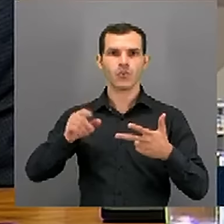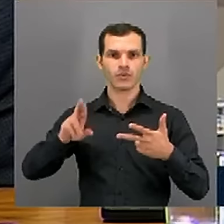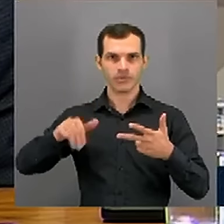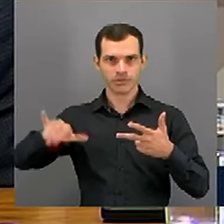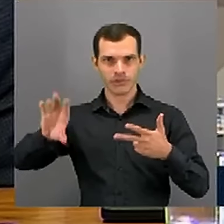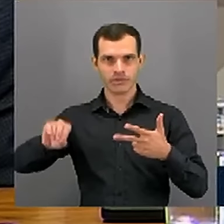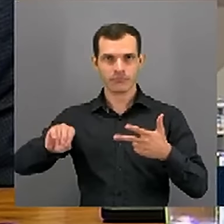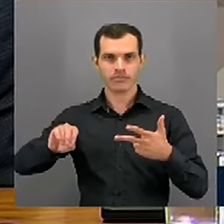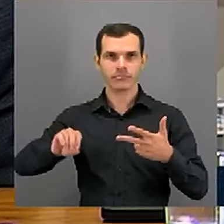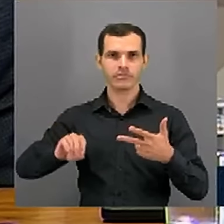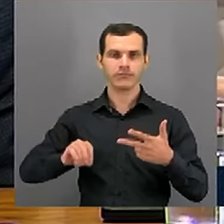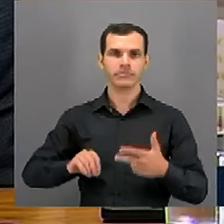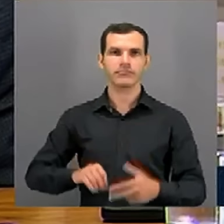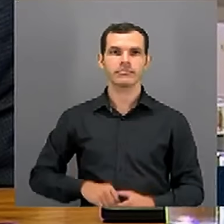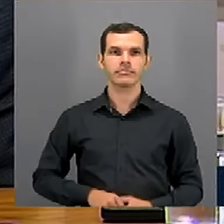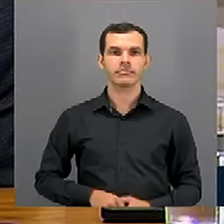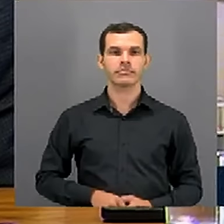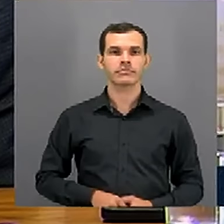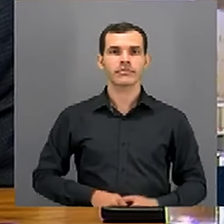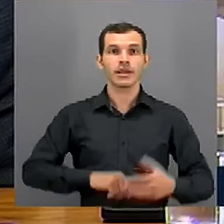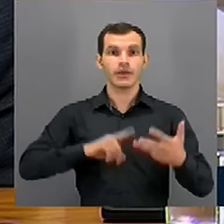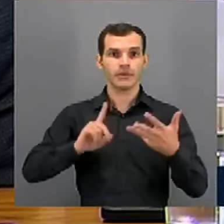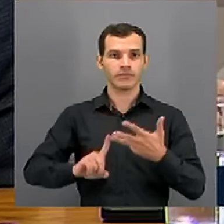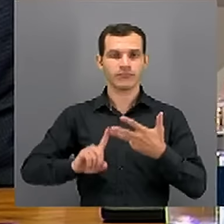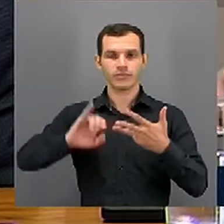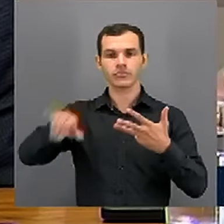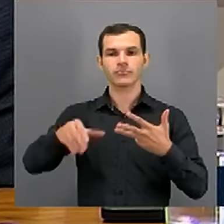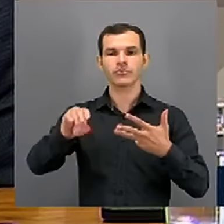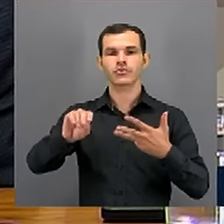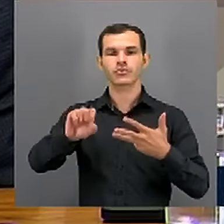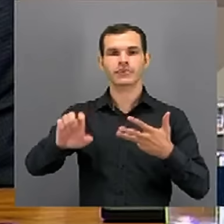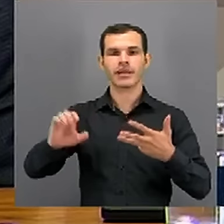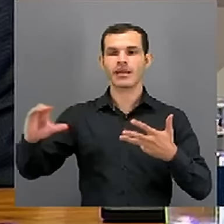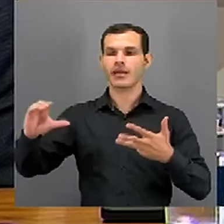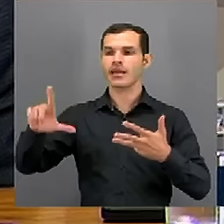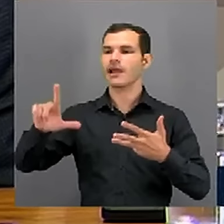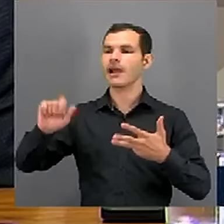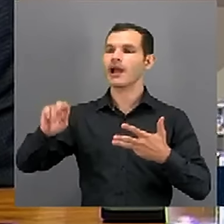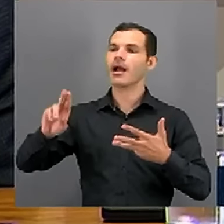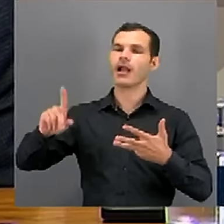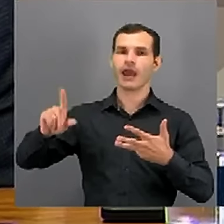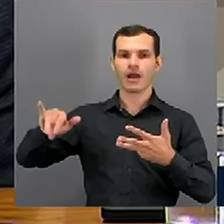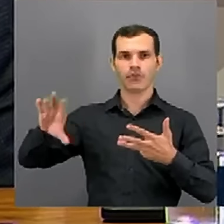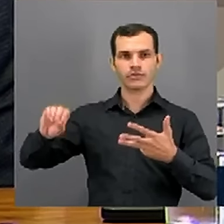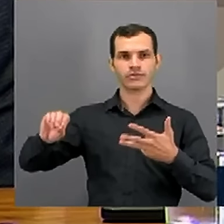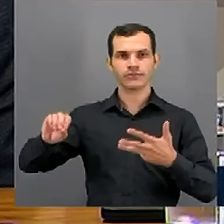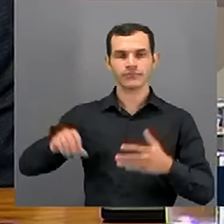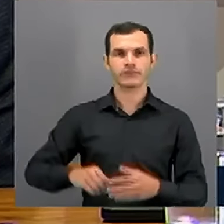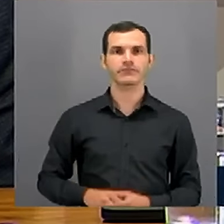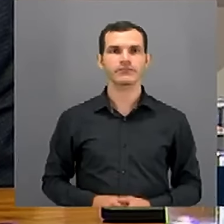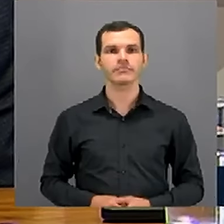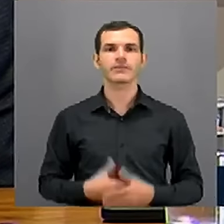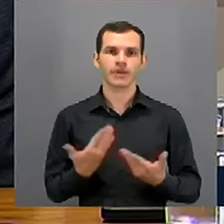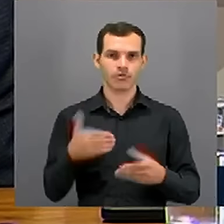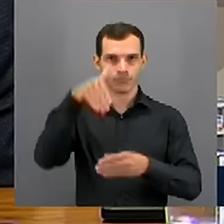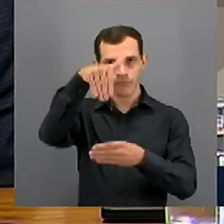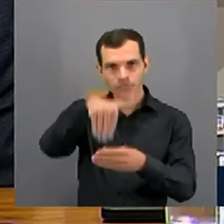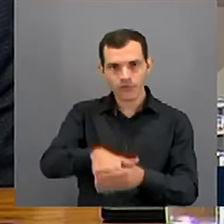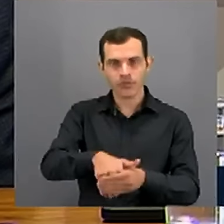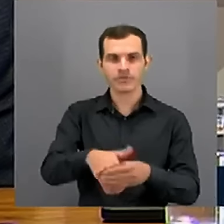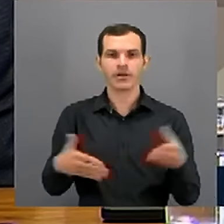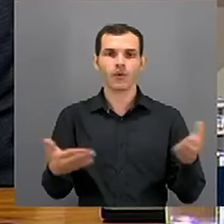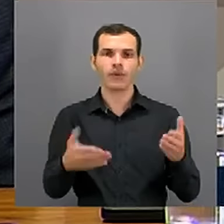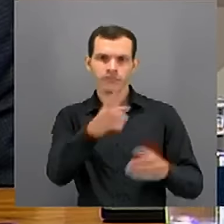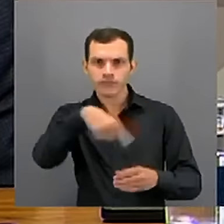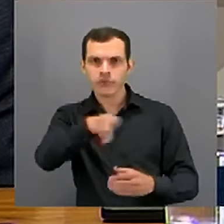Ferreira do Amaral e José Cláudio Rocha Filho. Em votação, aqueles